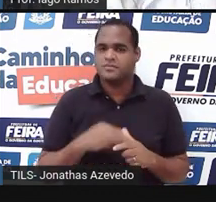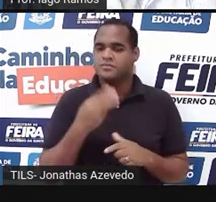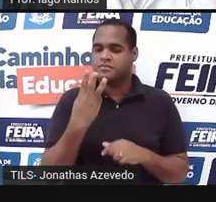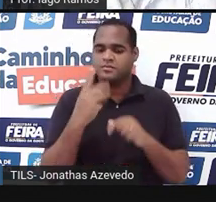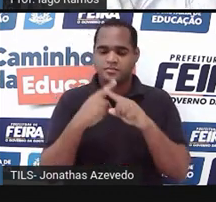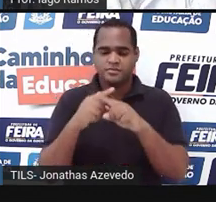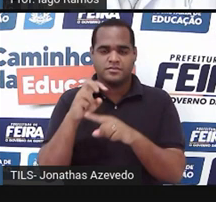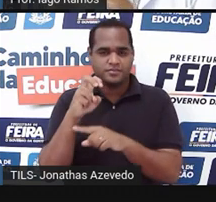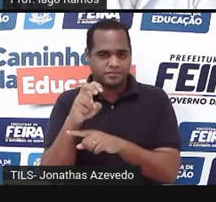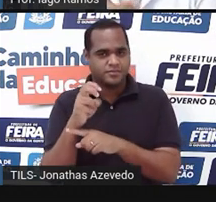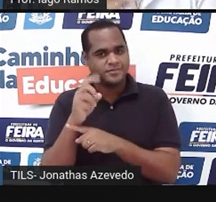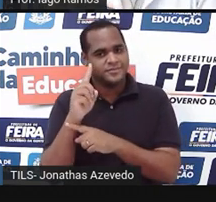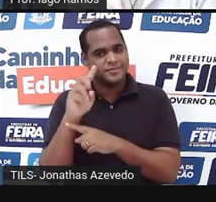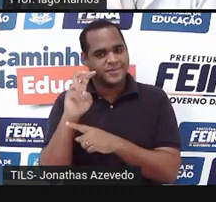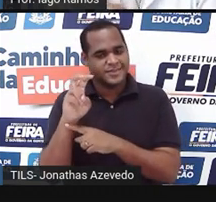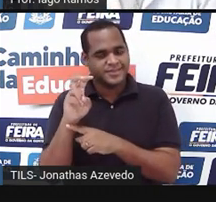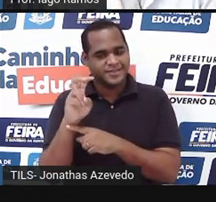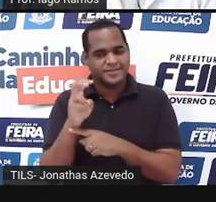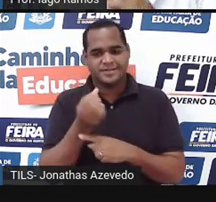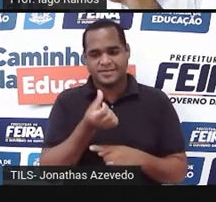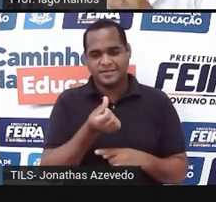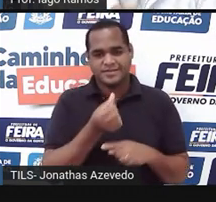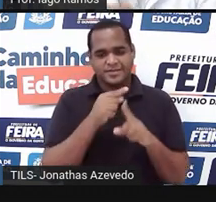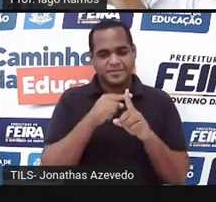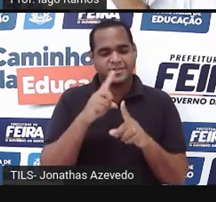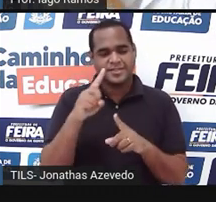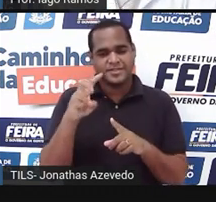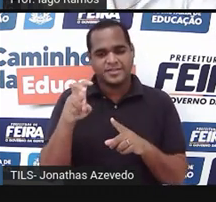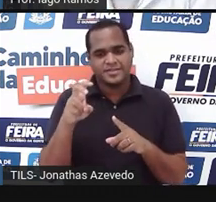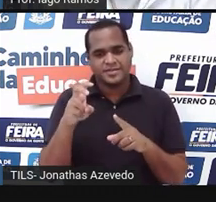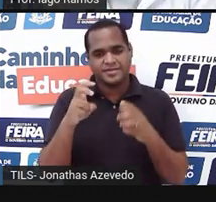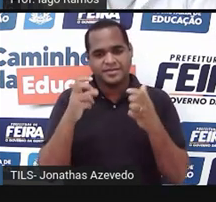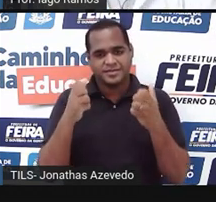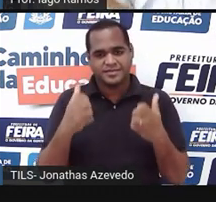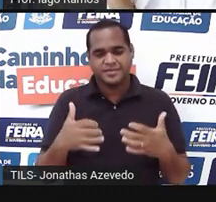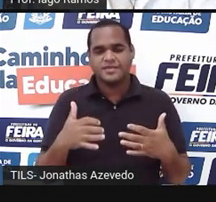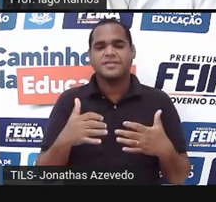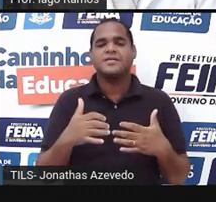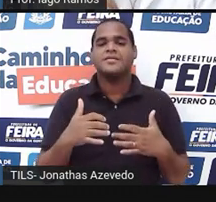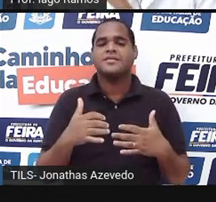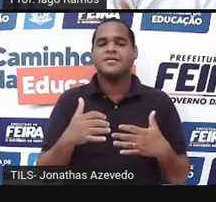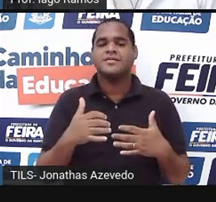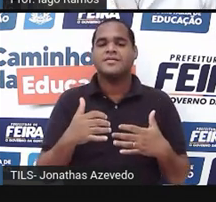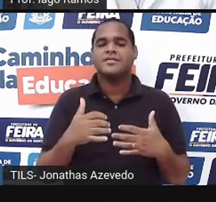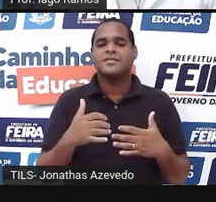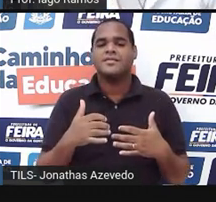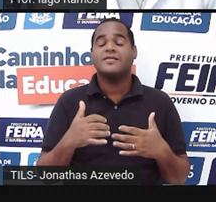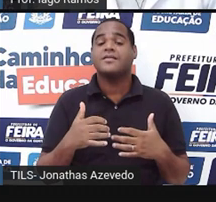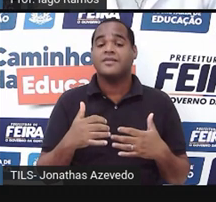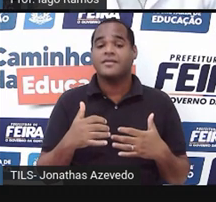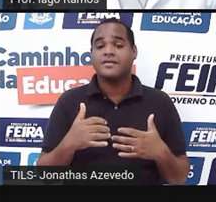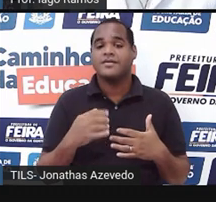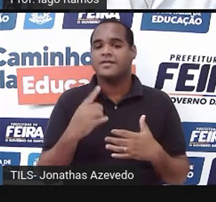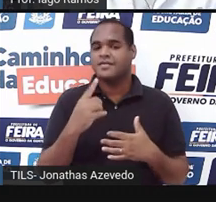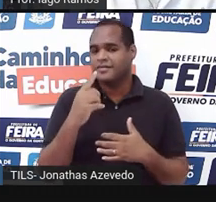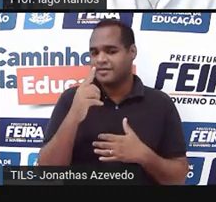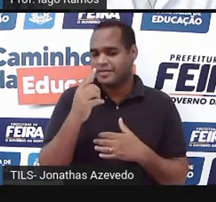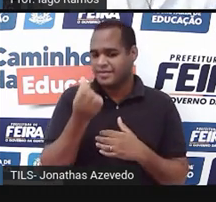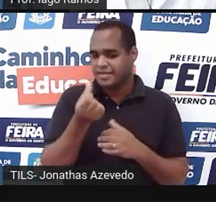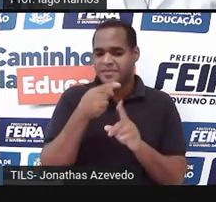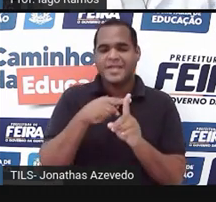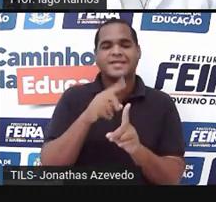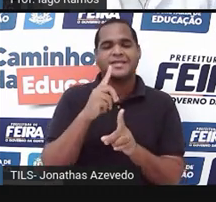em verde 15 6 + 15 = 21 a gente já tinha encontrado esse resultado